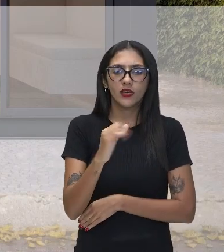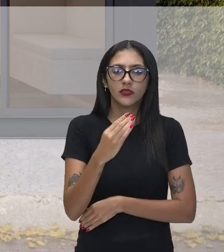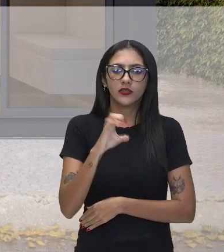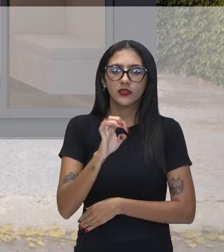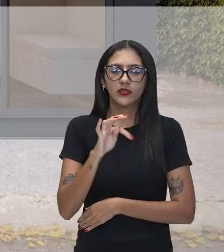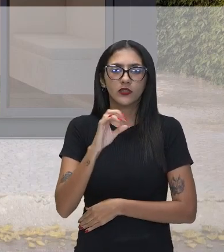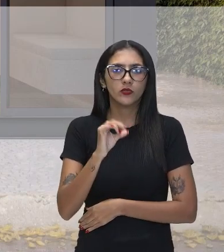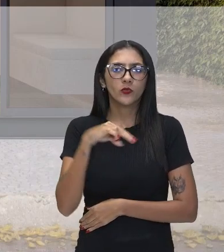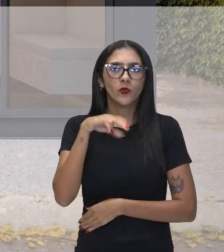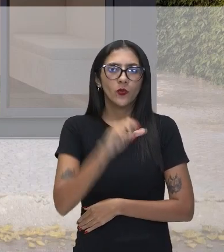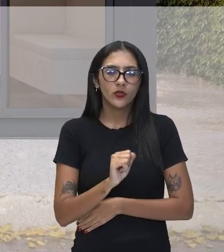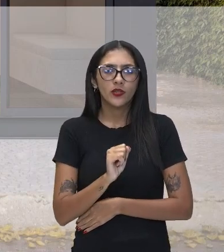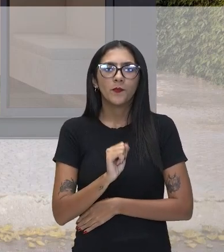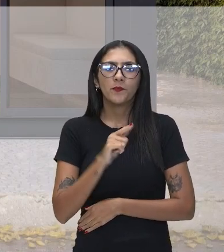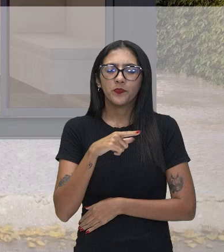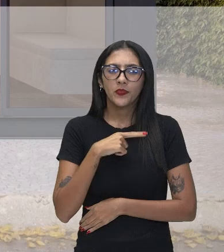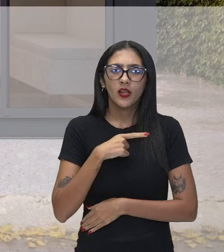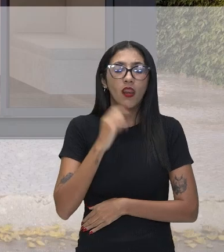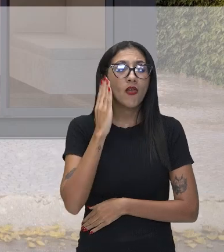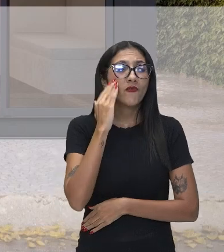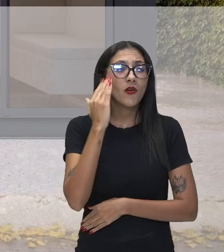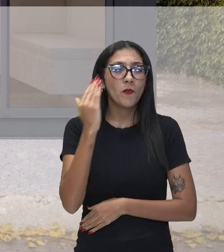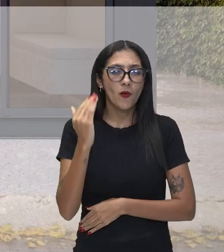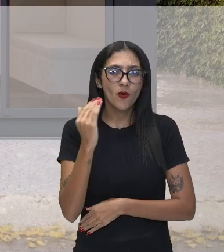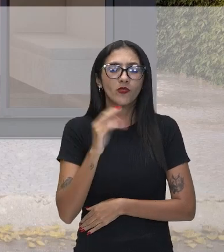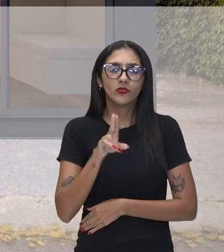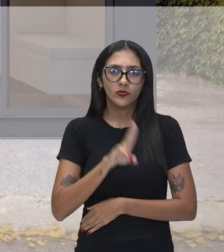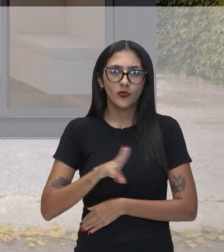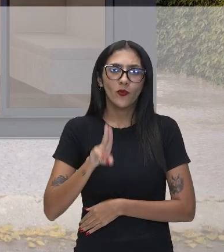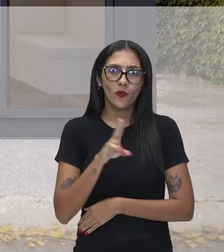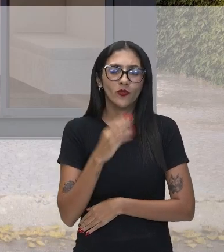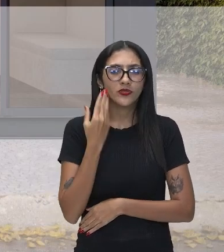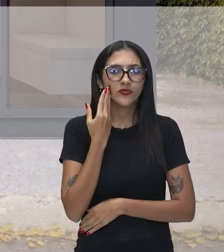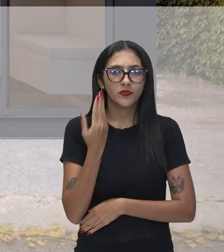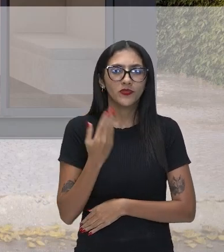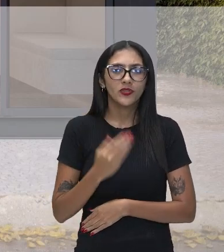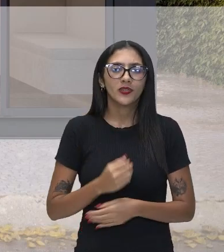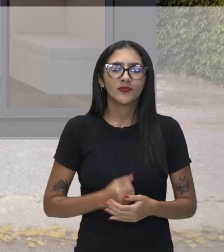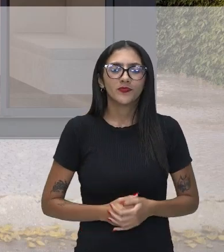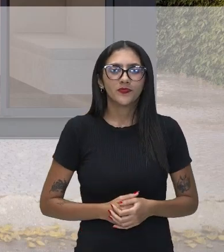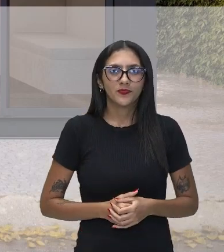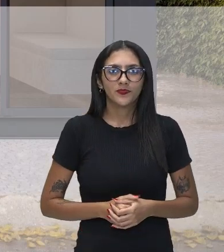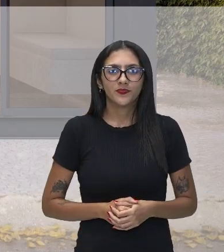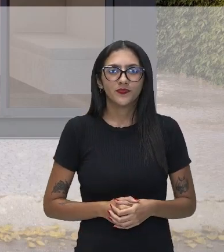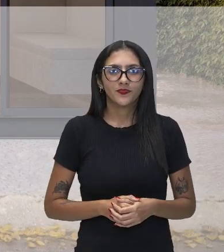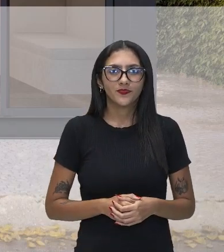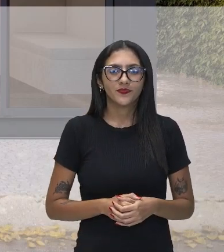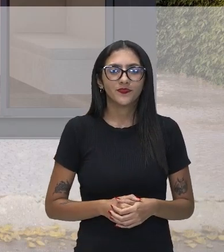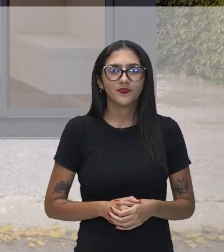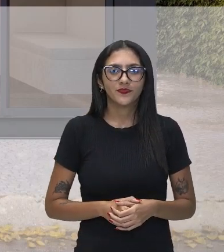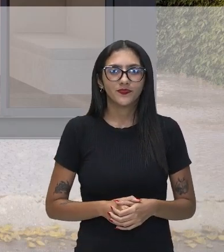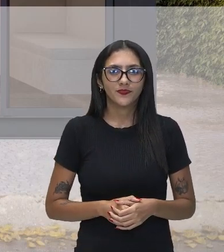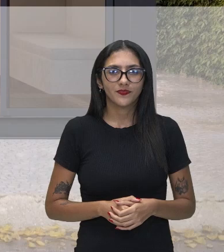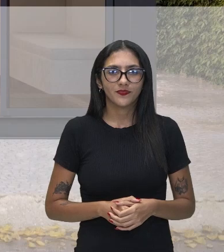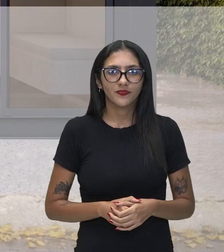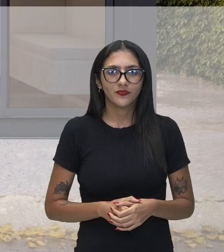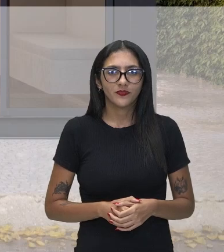a queridinha das manicures. Vamos conhecer essa acetona? Vamos lá?